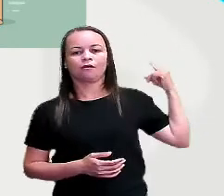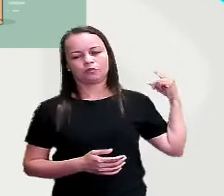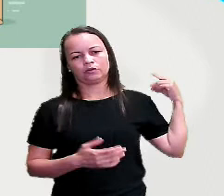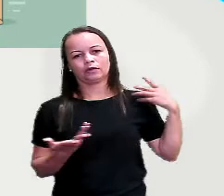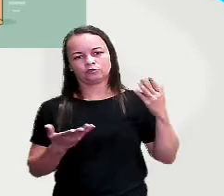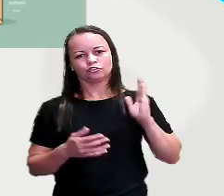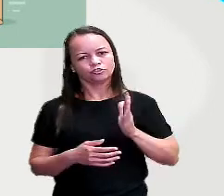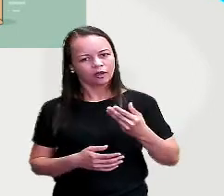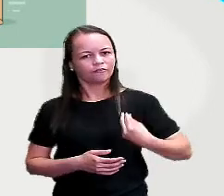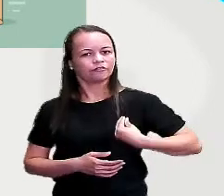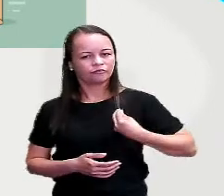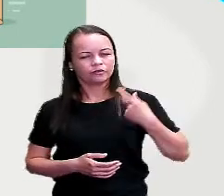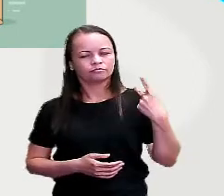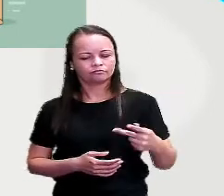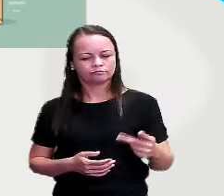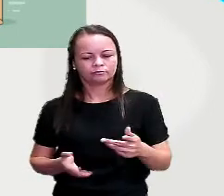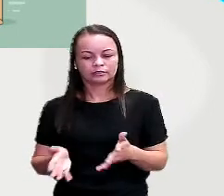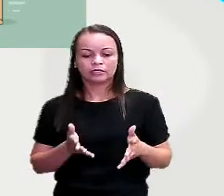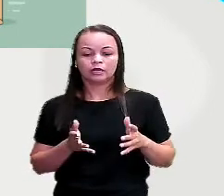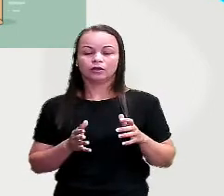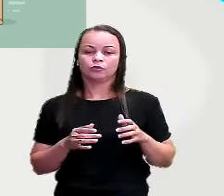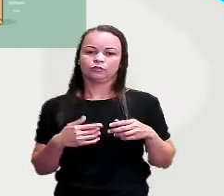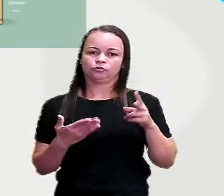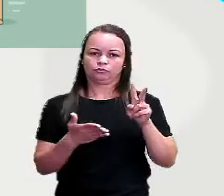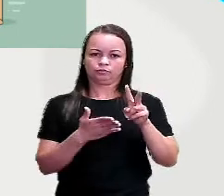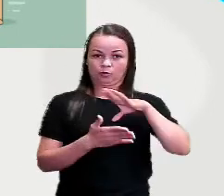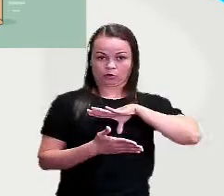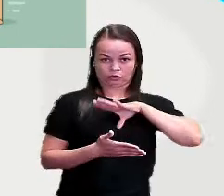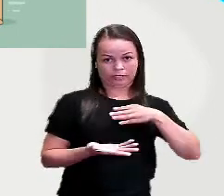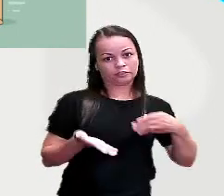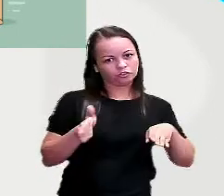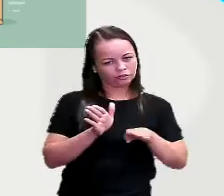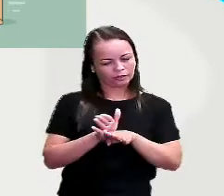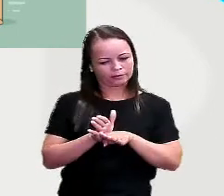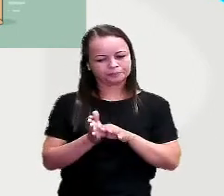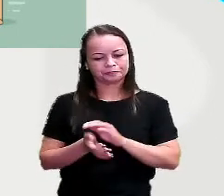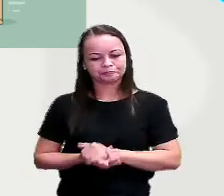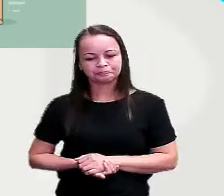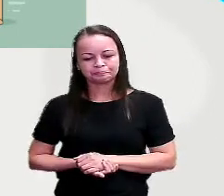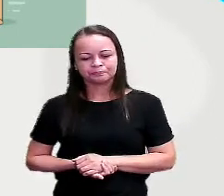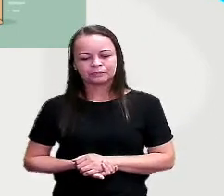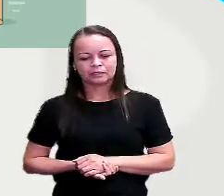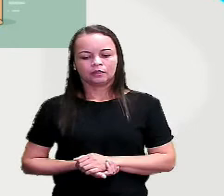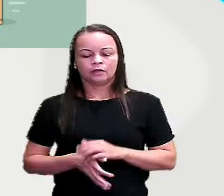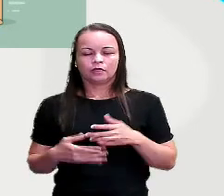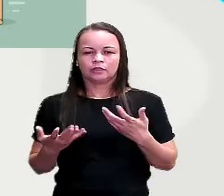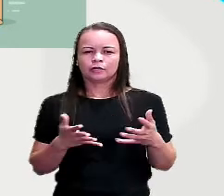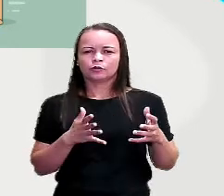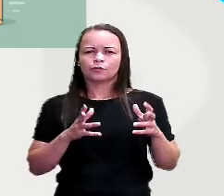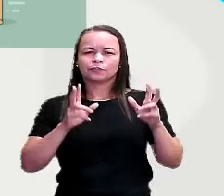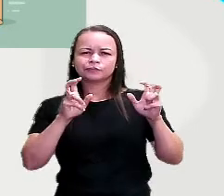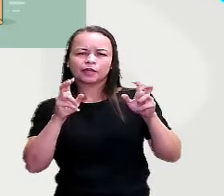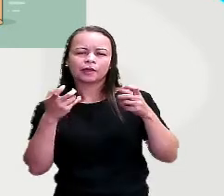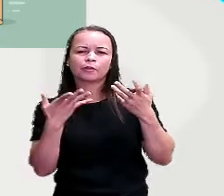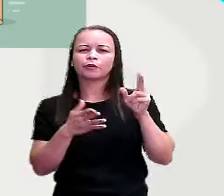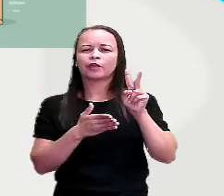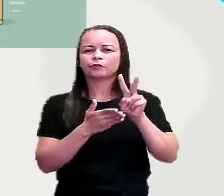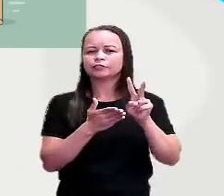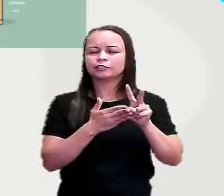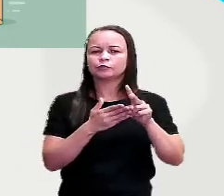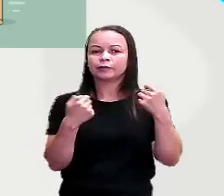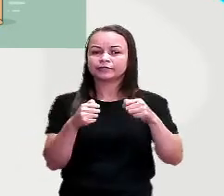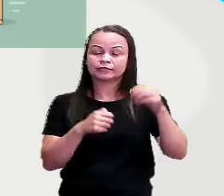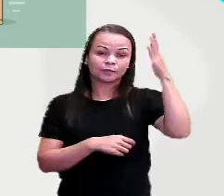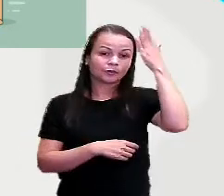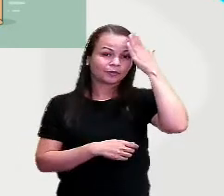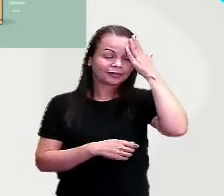habitavam o Brasil quando os portugueses chegaram. Então, quando o assunto são os índios, precisamos entender desde o início que